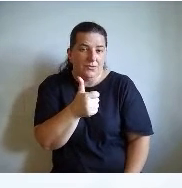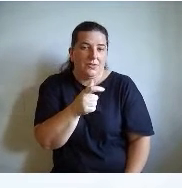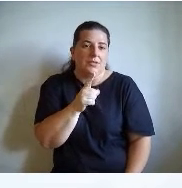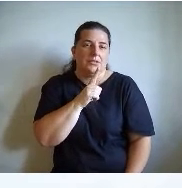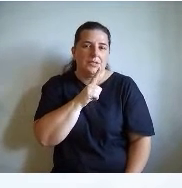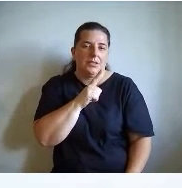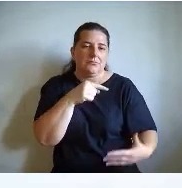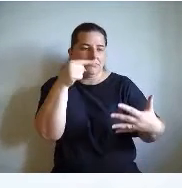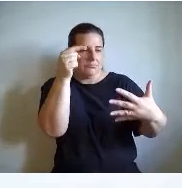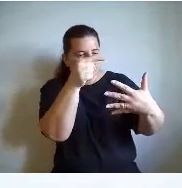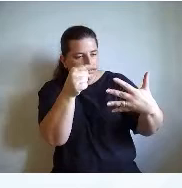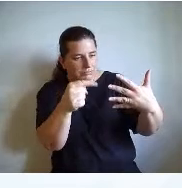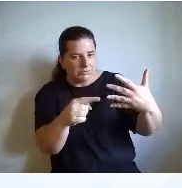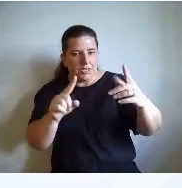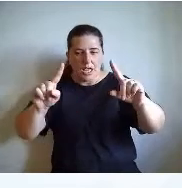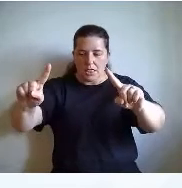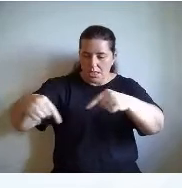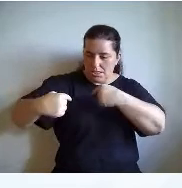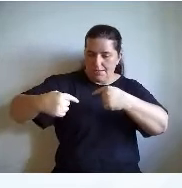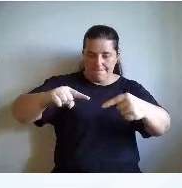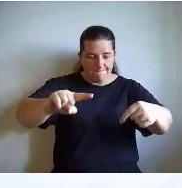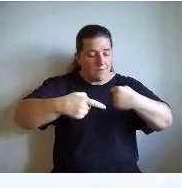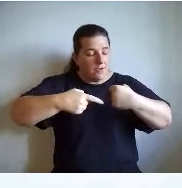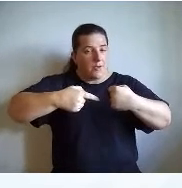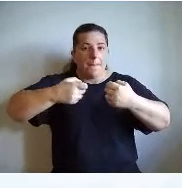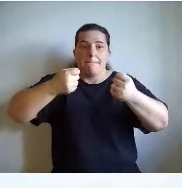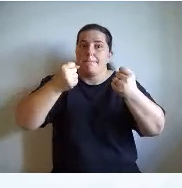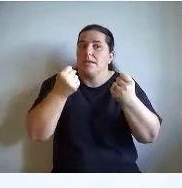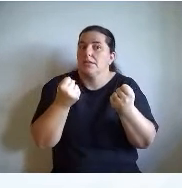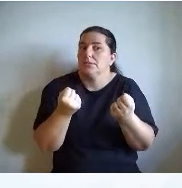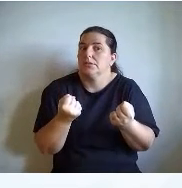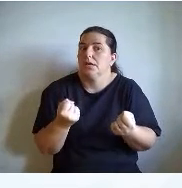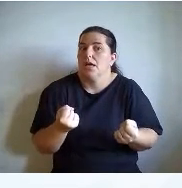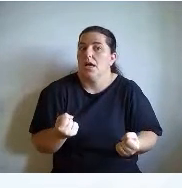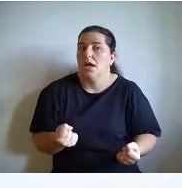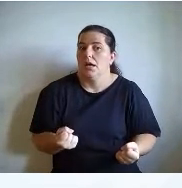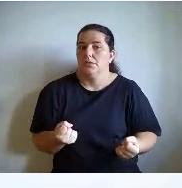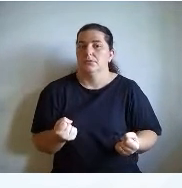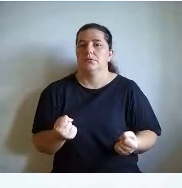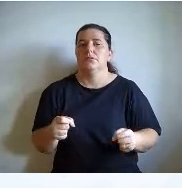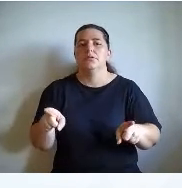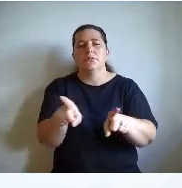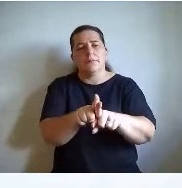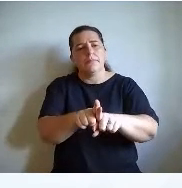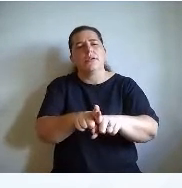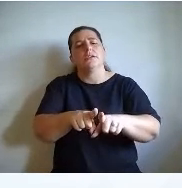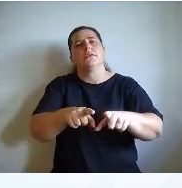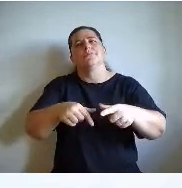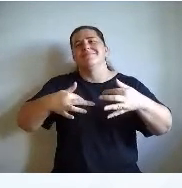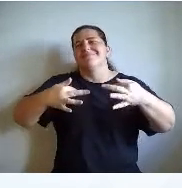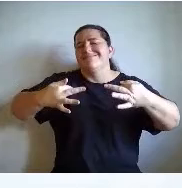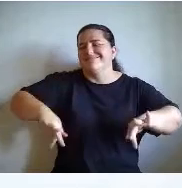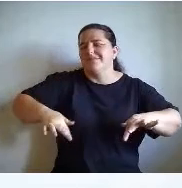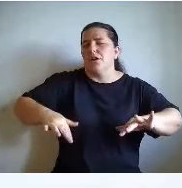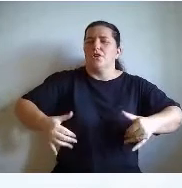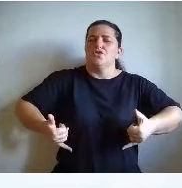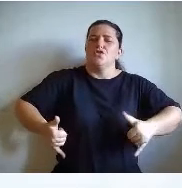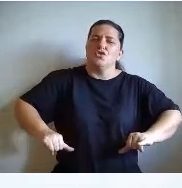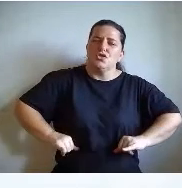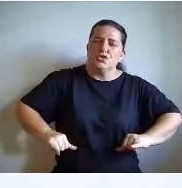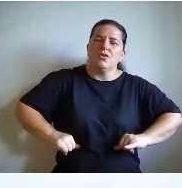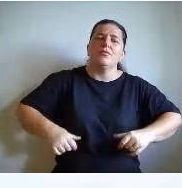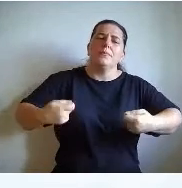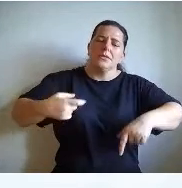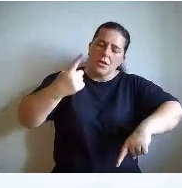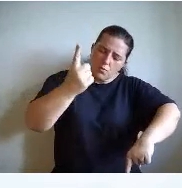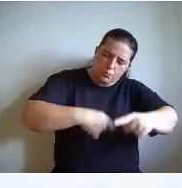né? Desafios tremendos e muitas dores para serem superadas. Sim. Né?